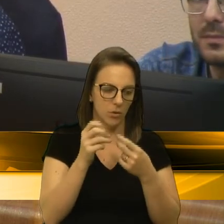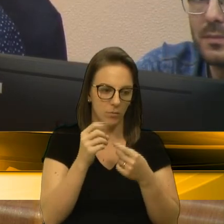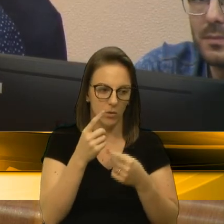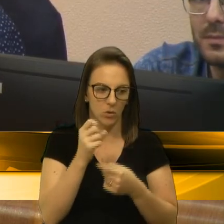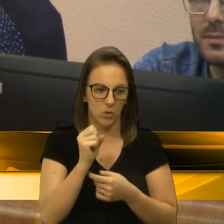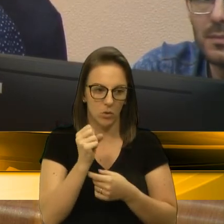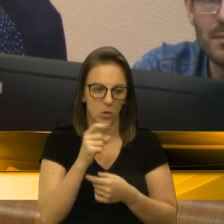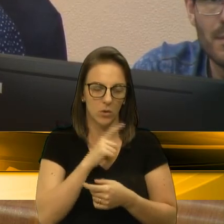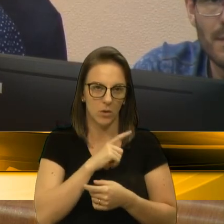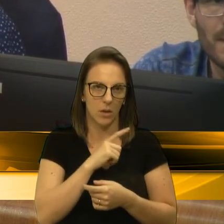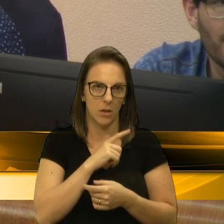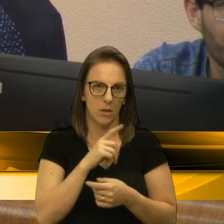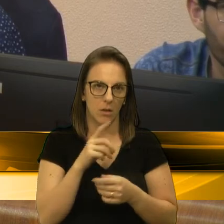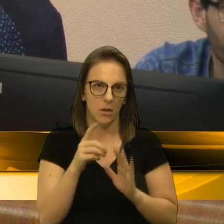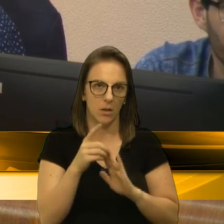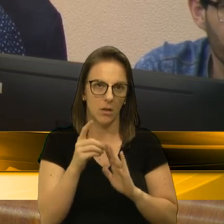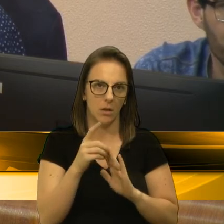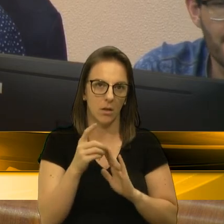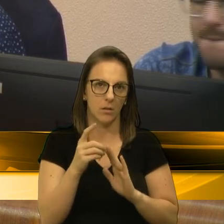decreto número